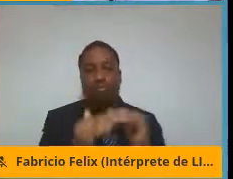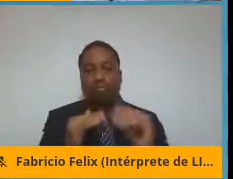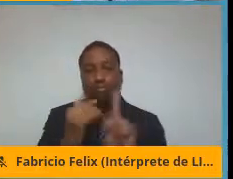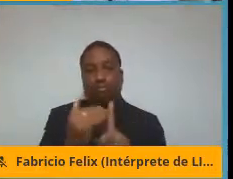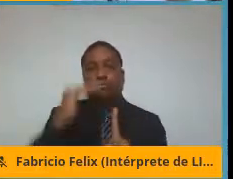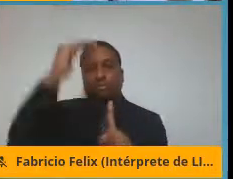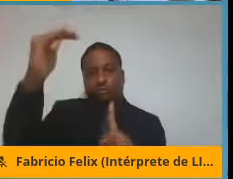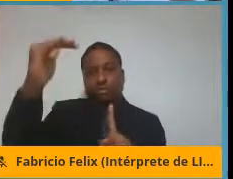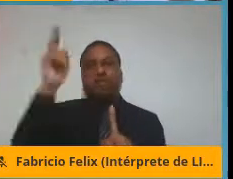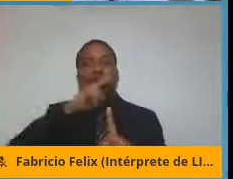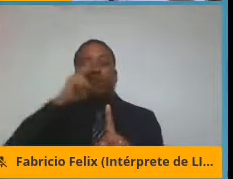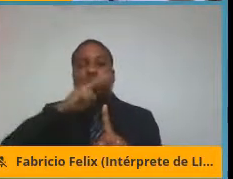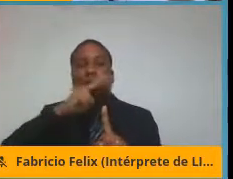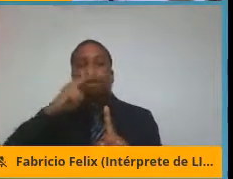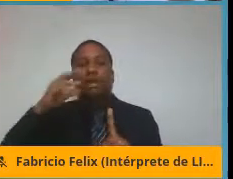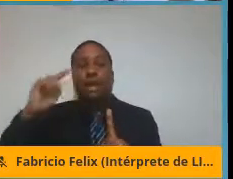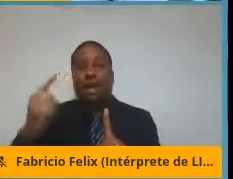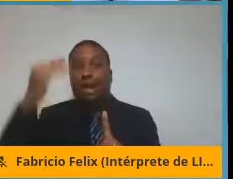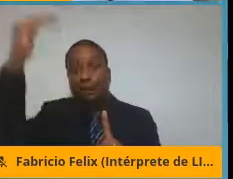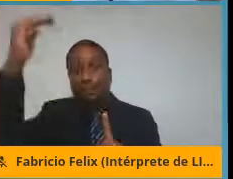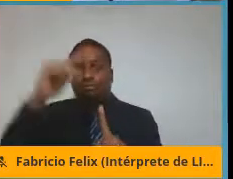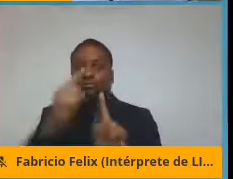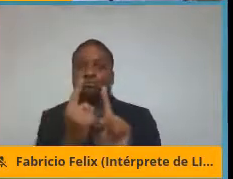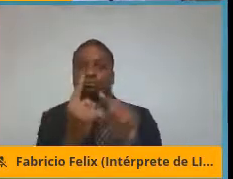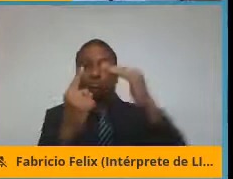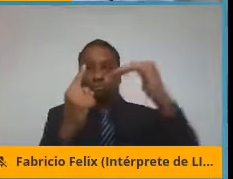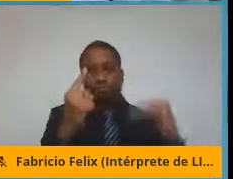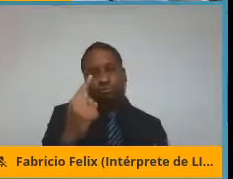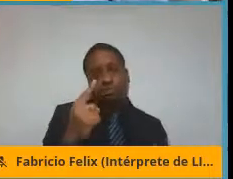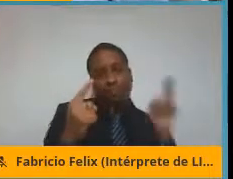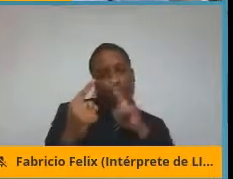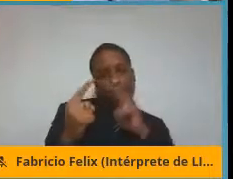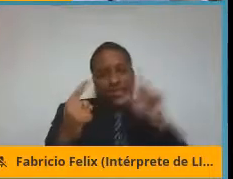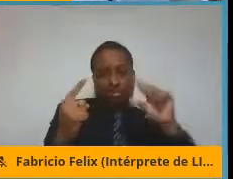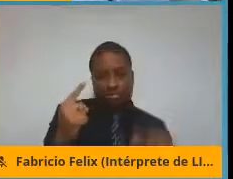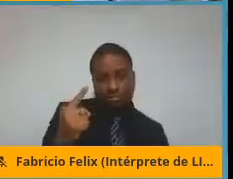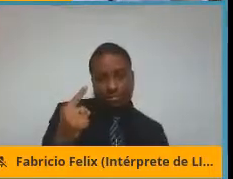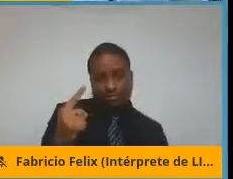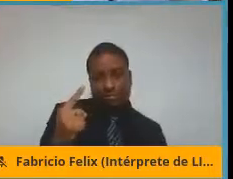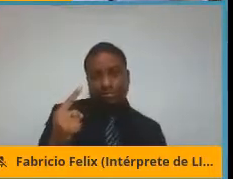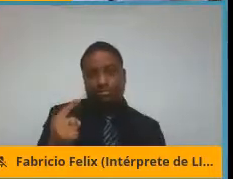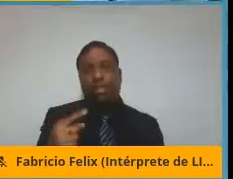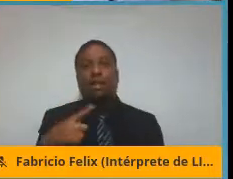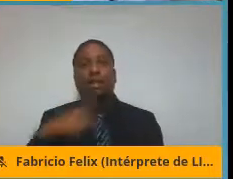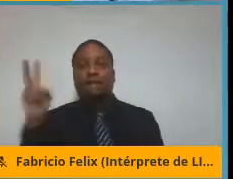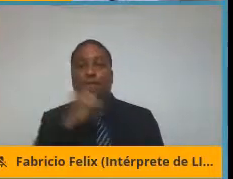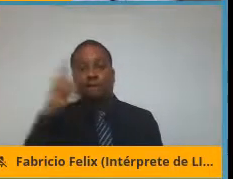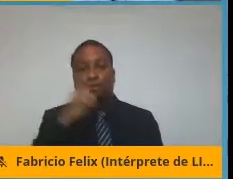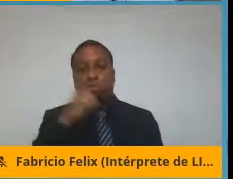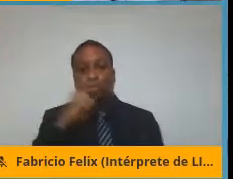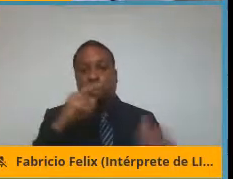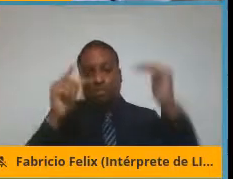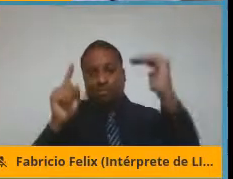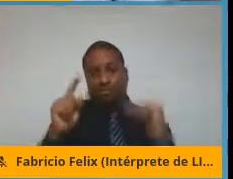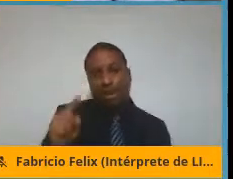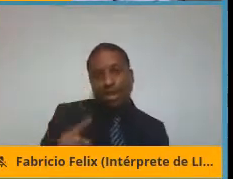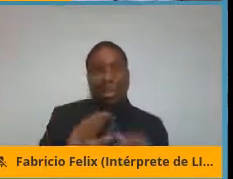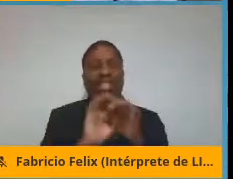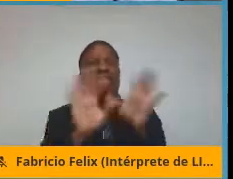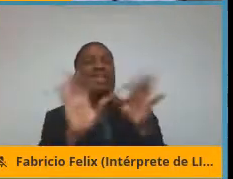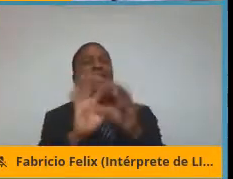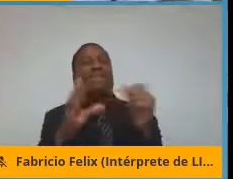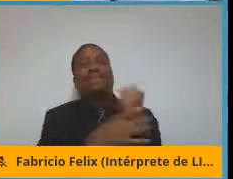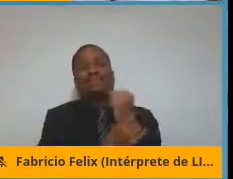abaixo de 1, a velocidade está baixa. Mas aí, ter uma velocidade baixa não garante que a gente está livre, a gente tem que também ter um número de